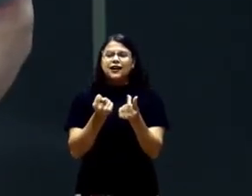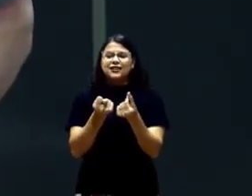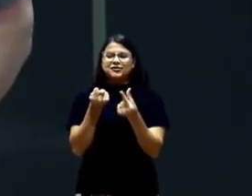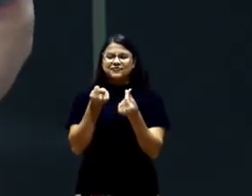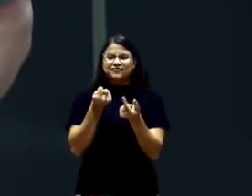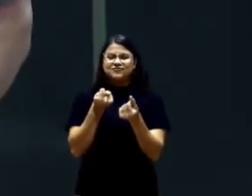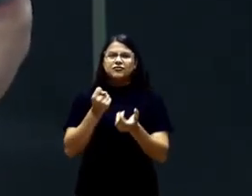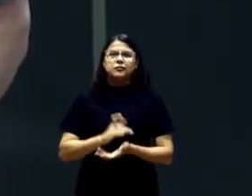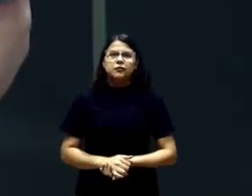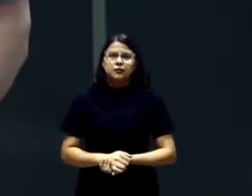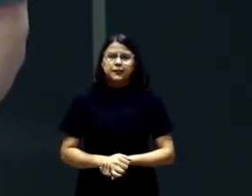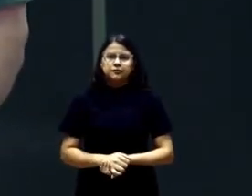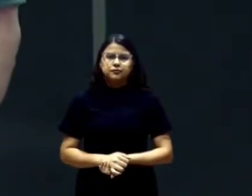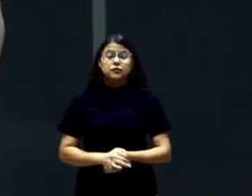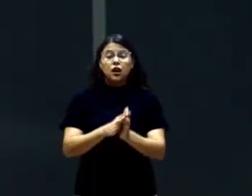e a Bíblia o chama de rico.